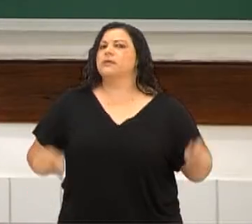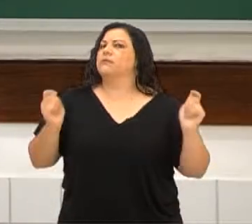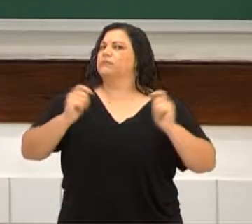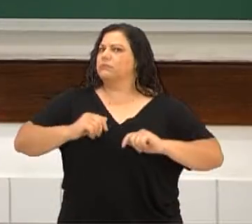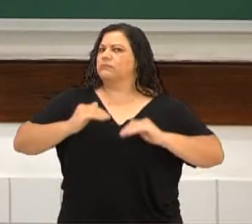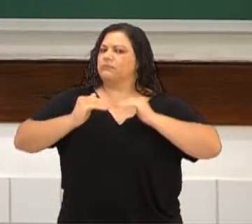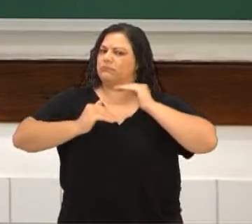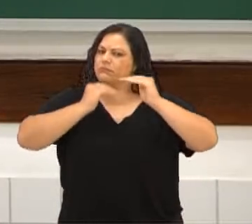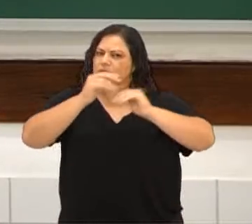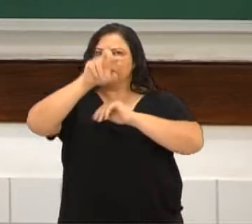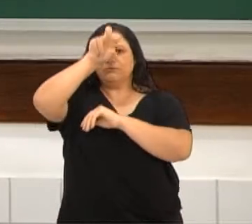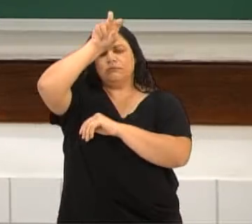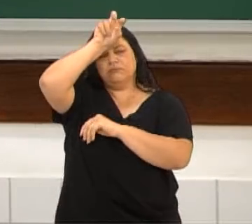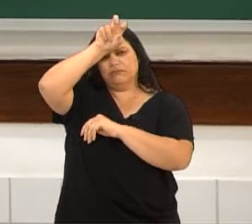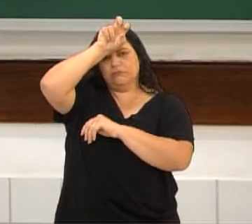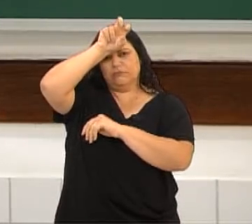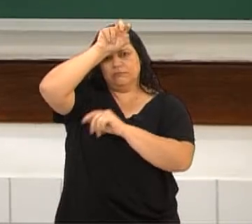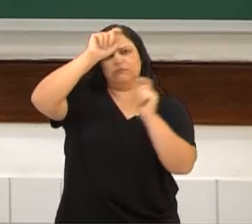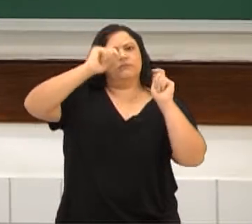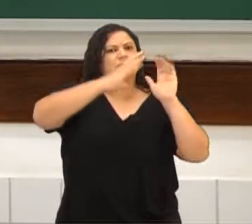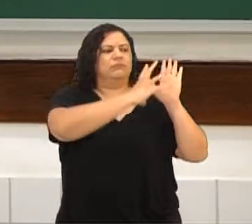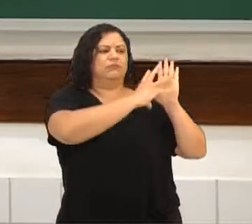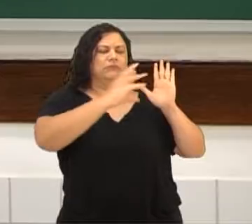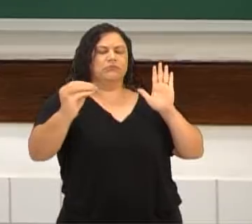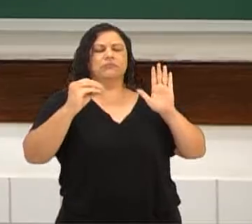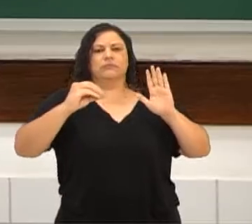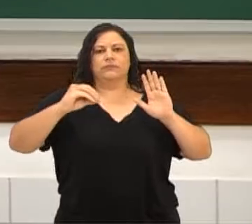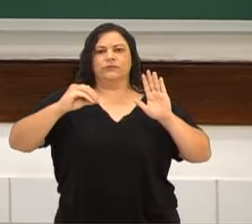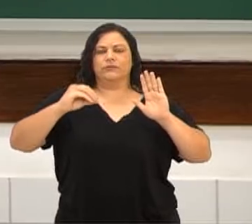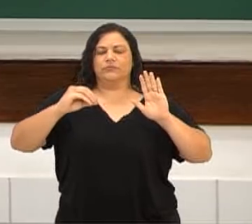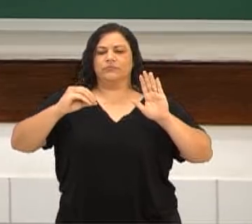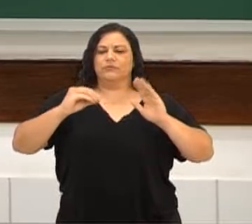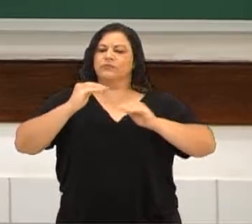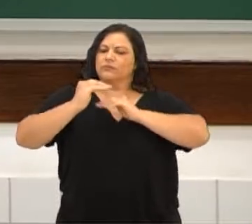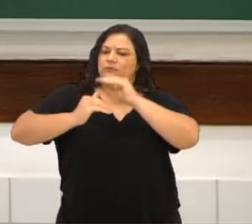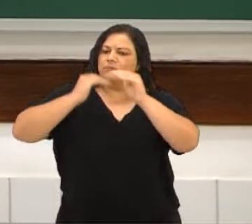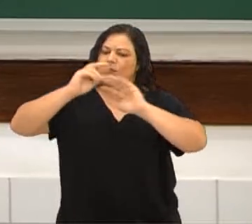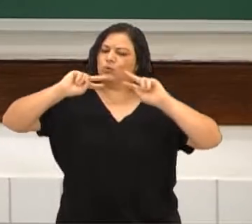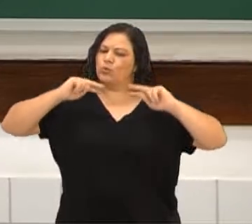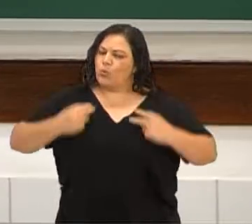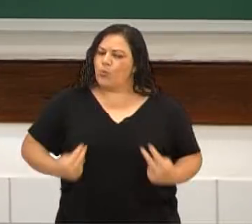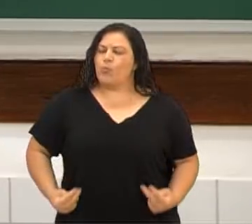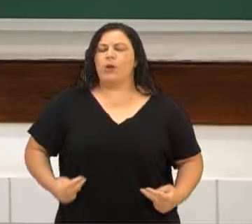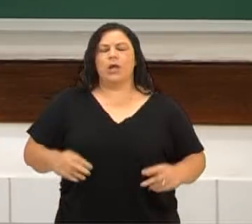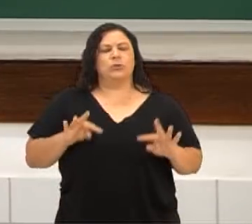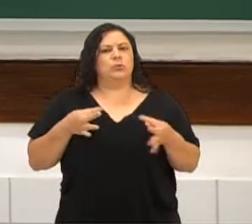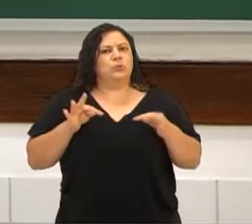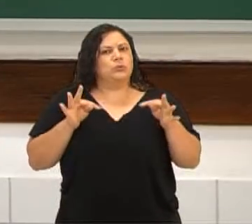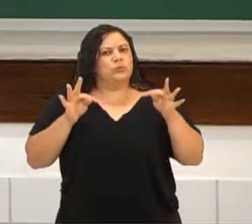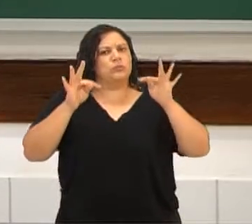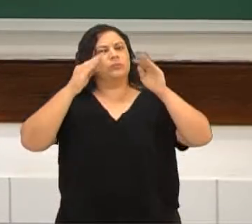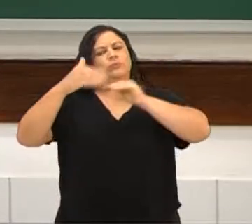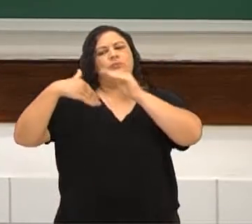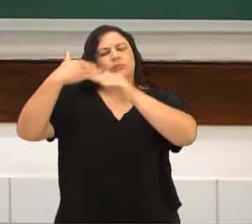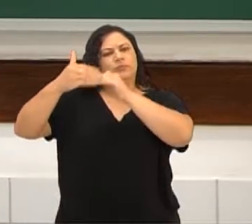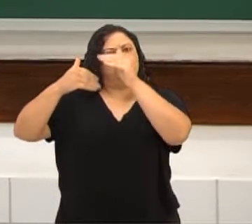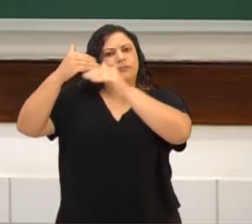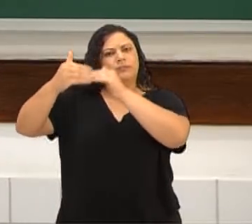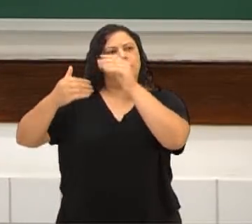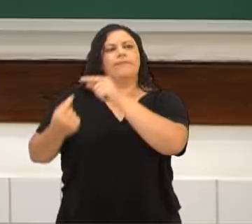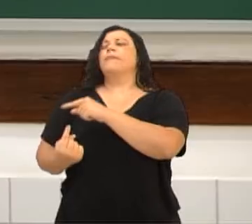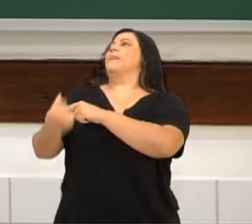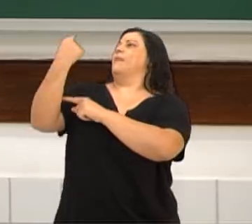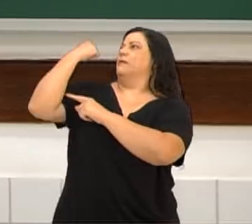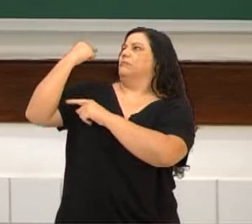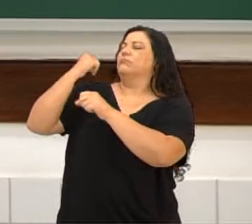um exemplo aí das civilizações, né, do desenvolvimento tecnológico já num passado distante, aí no